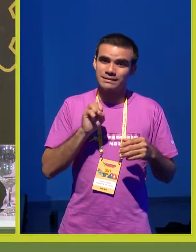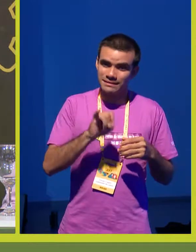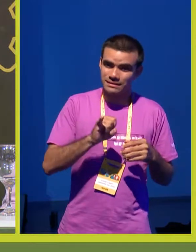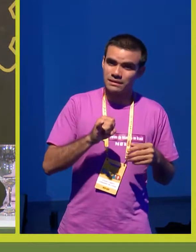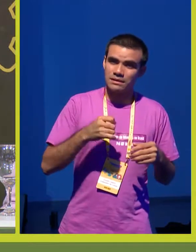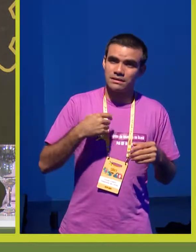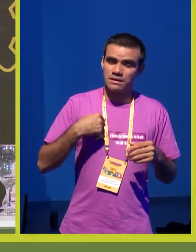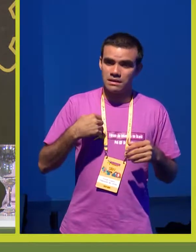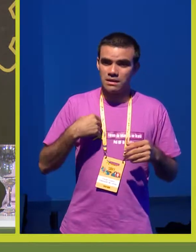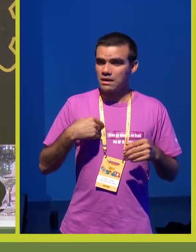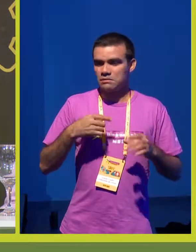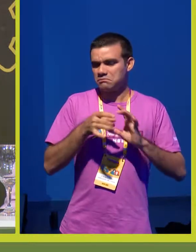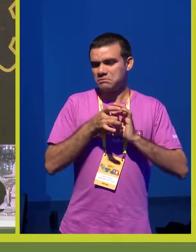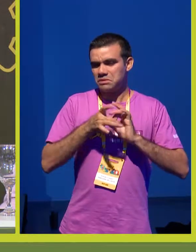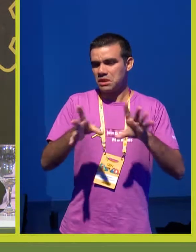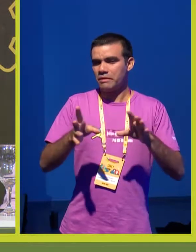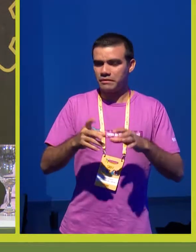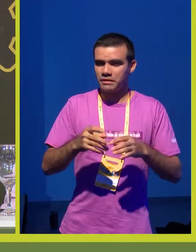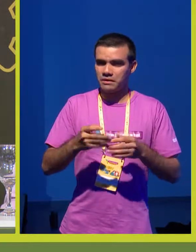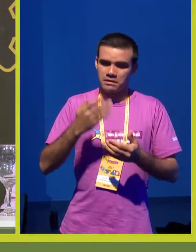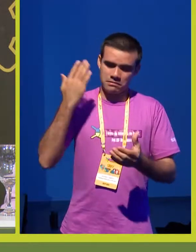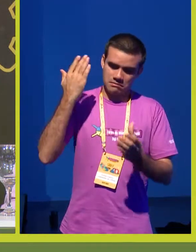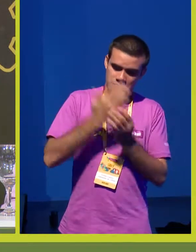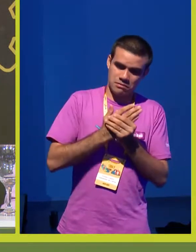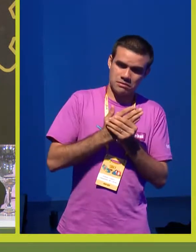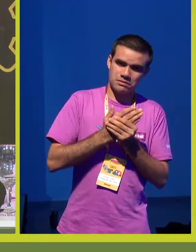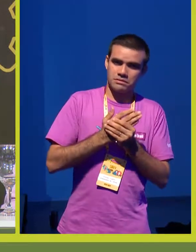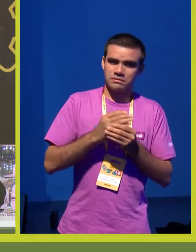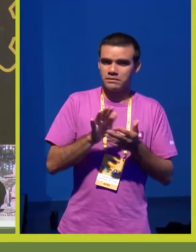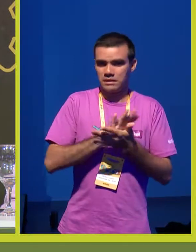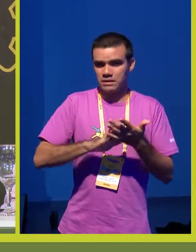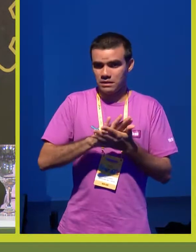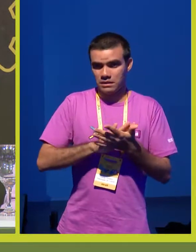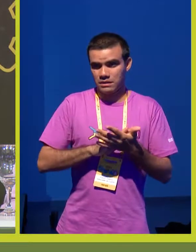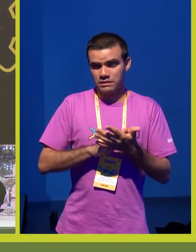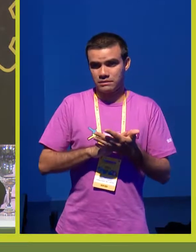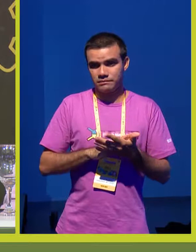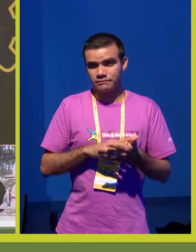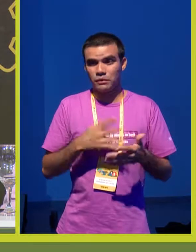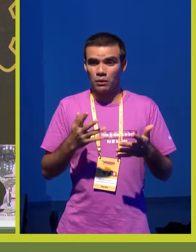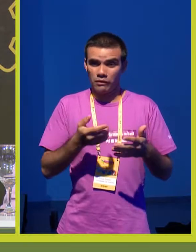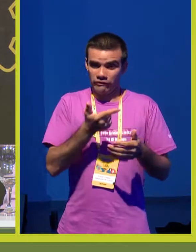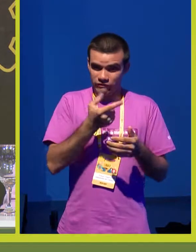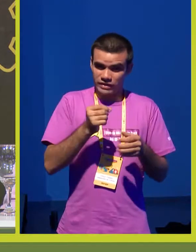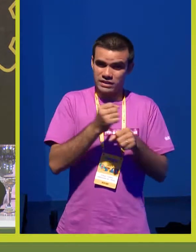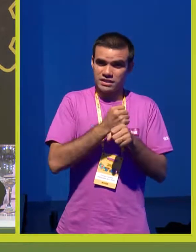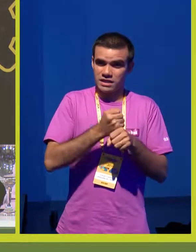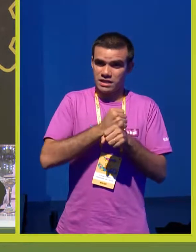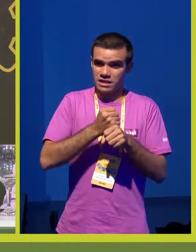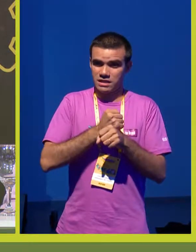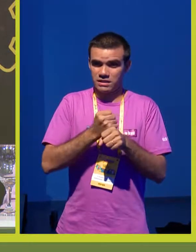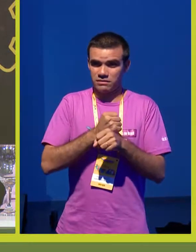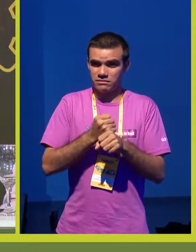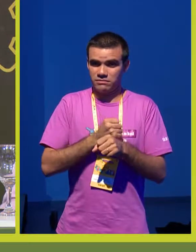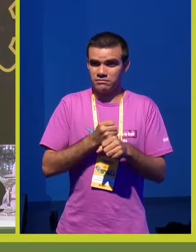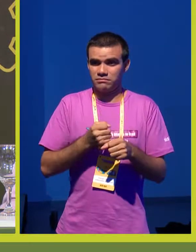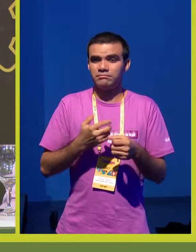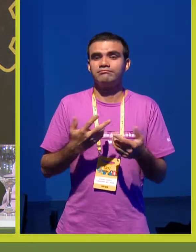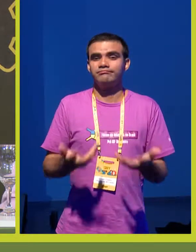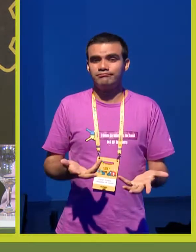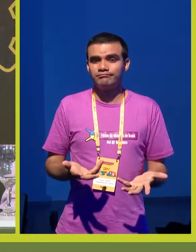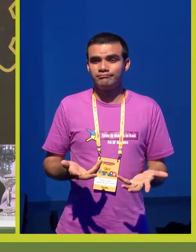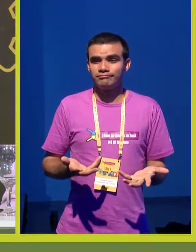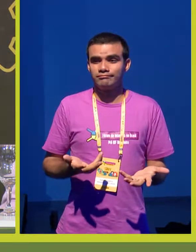excluiria, ou em caso de condenação após decorridos 20 anos do cumprimento da pena. Ou seja, qual é a proporcionalidade